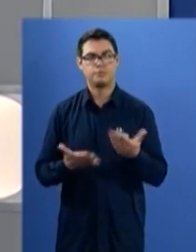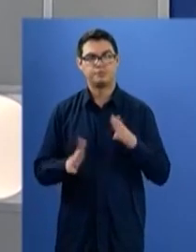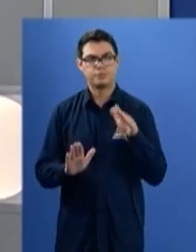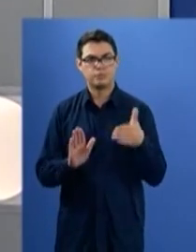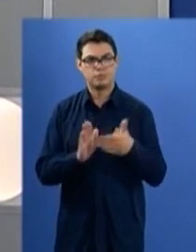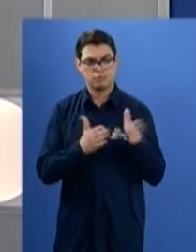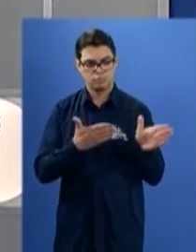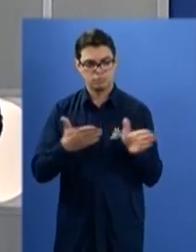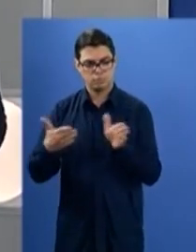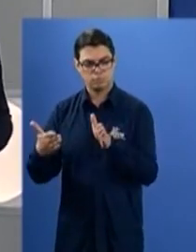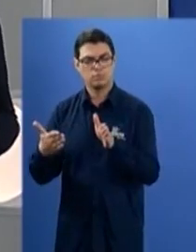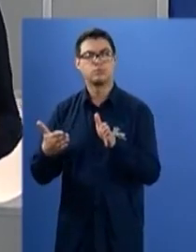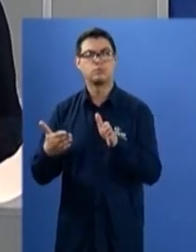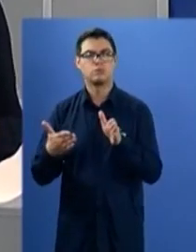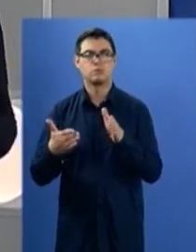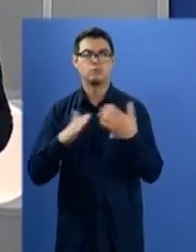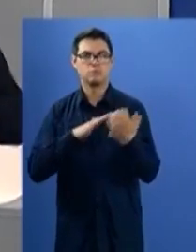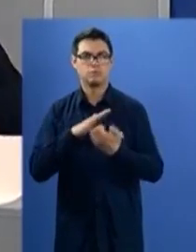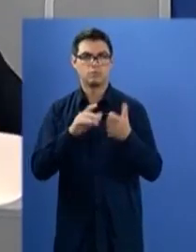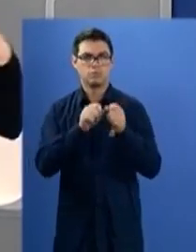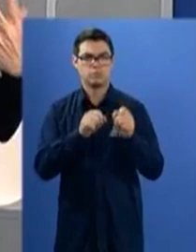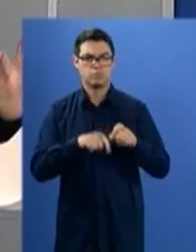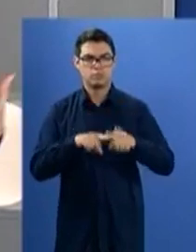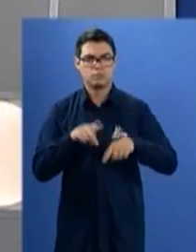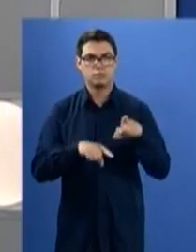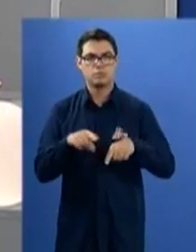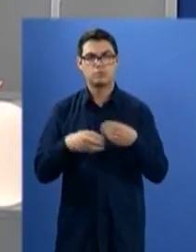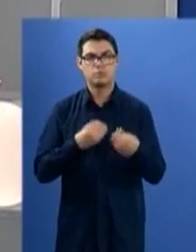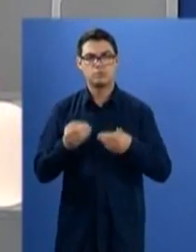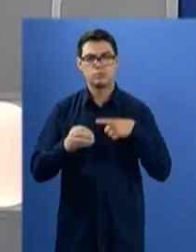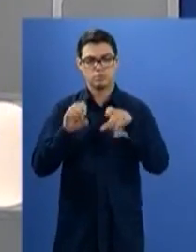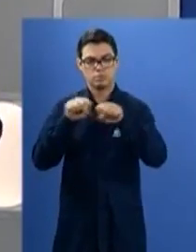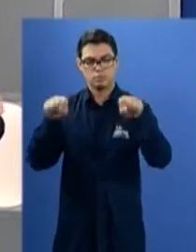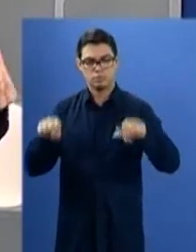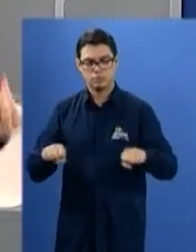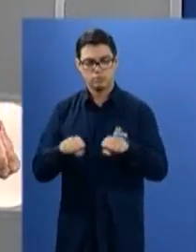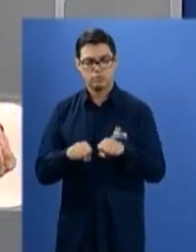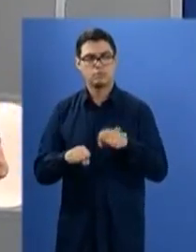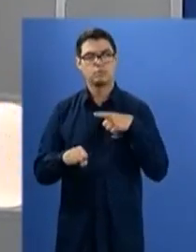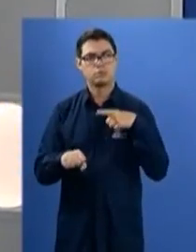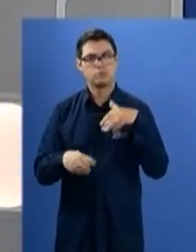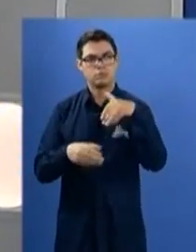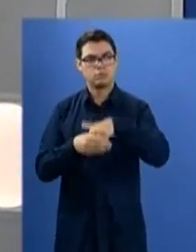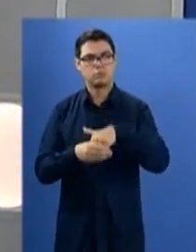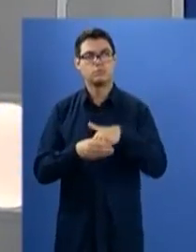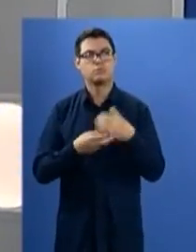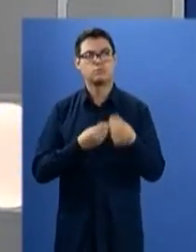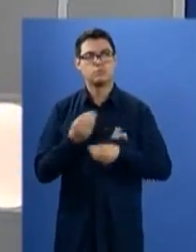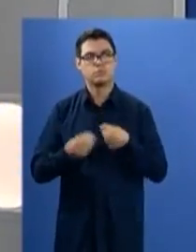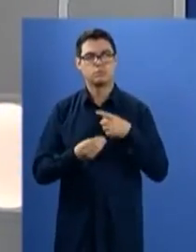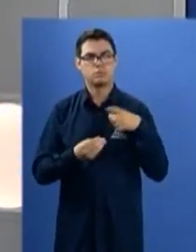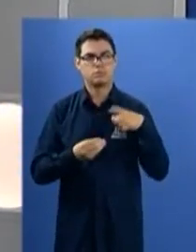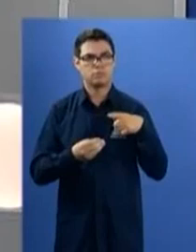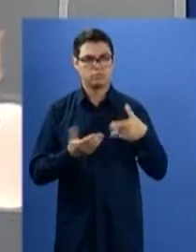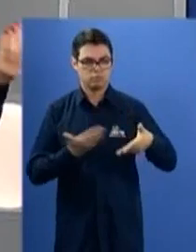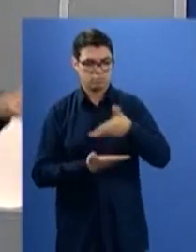Todo o processo produtivo funciona como um sistema, onde agentes interagem através de